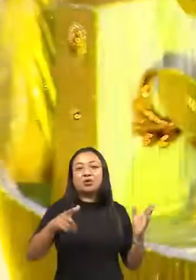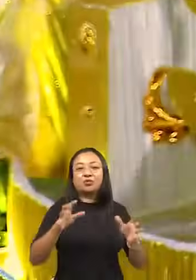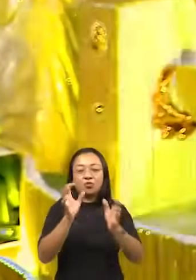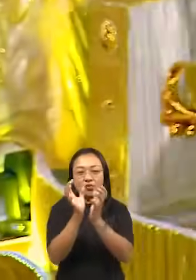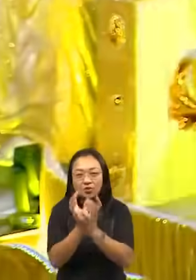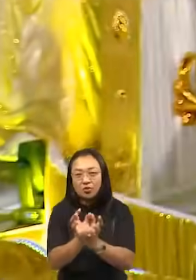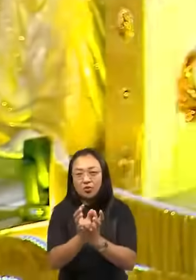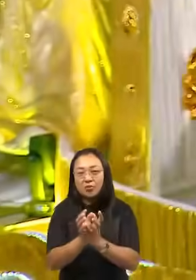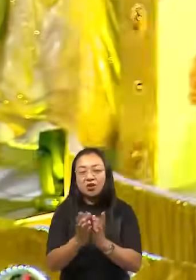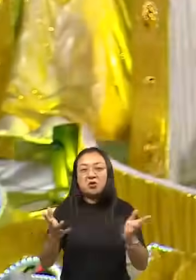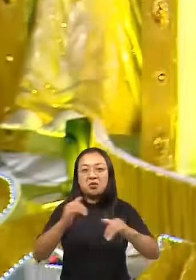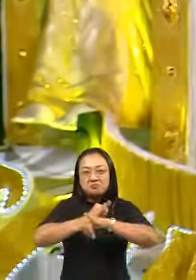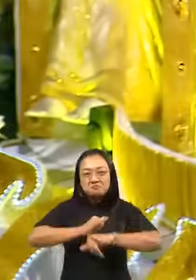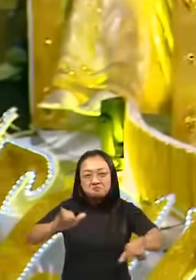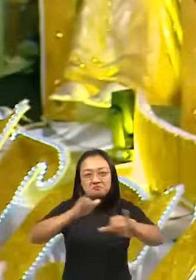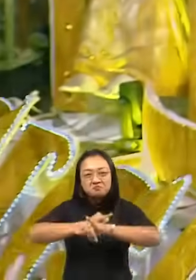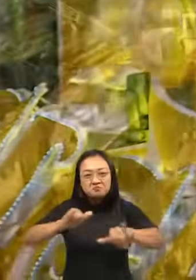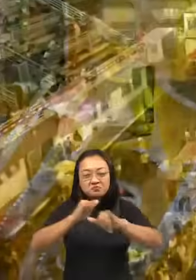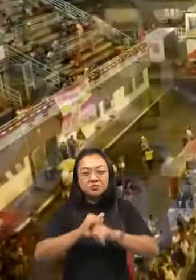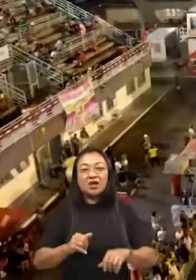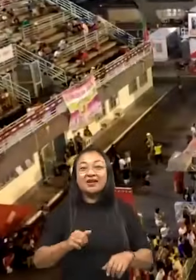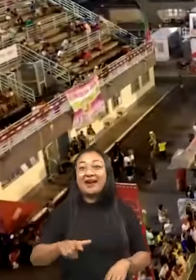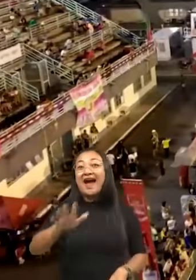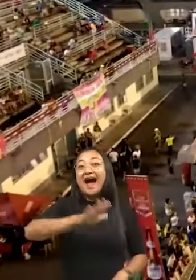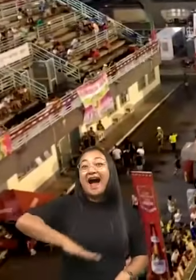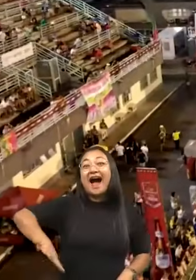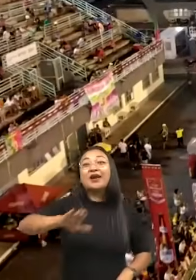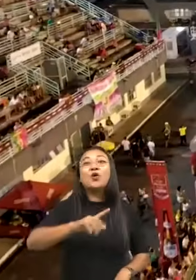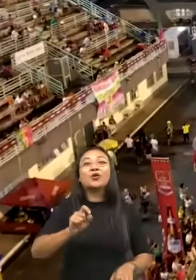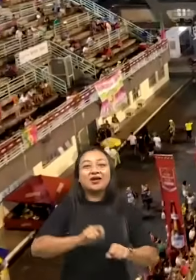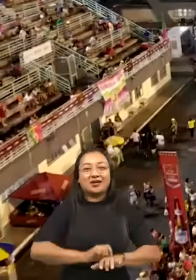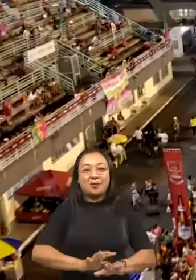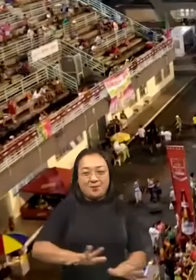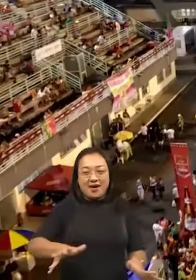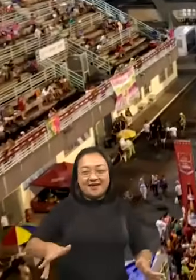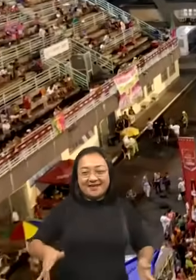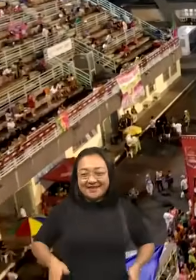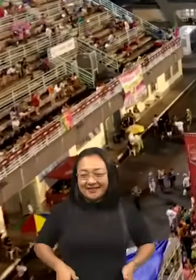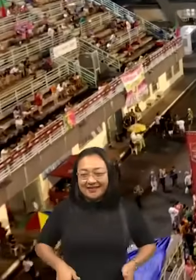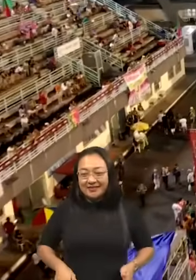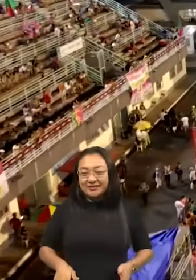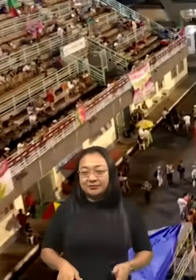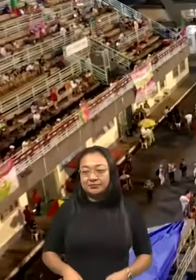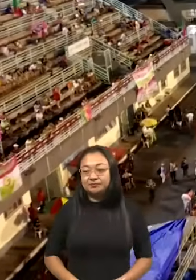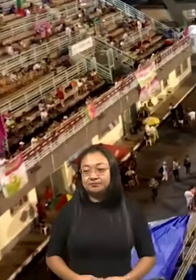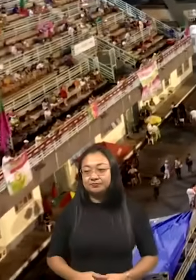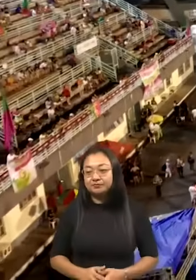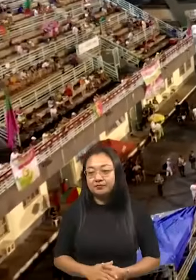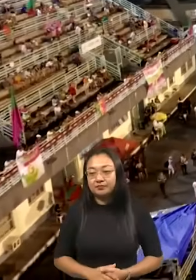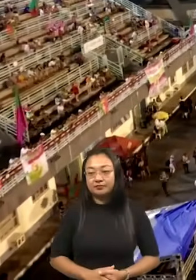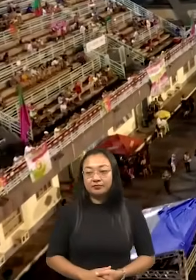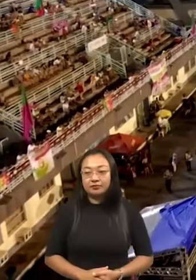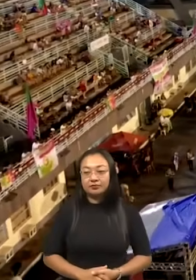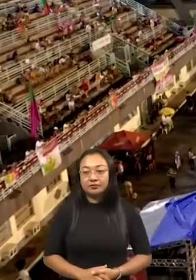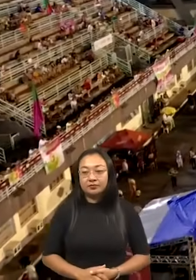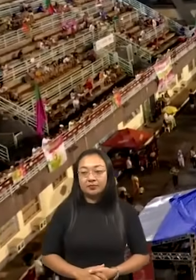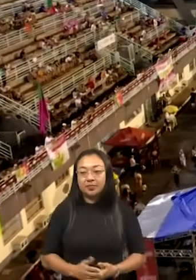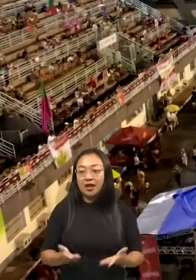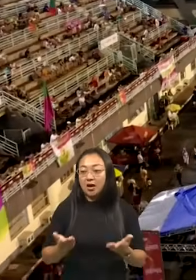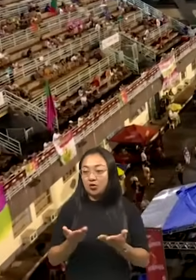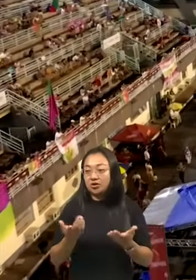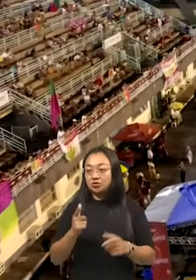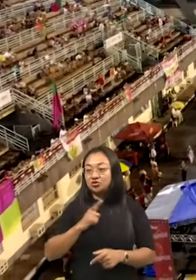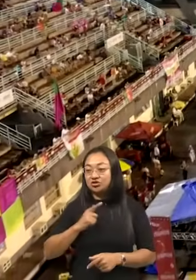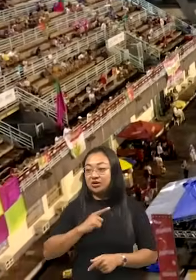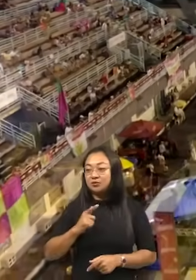ele vem sendo anunciado pela ala das baianas, nada melhor, né? É isso aí. Como vocês podem ver, temos aí um